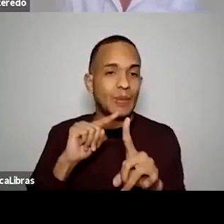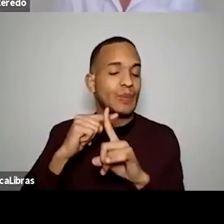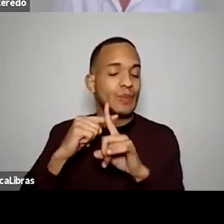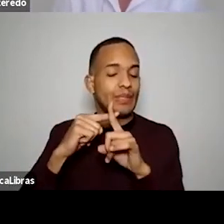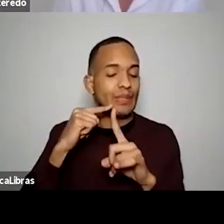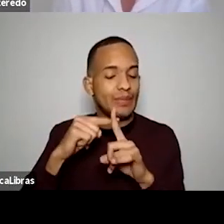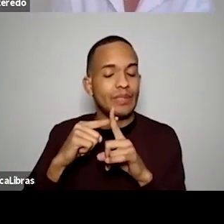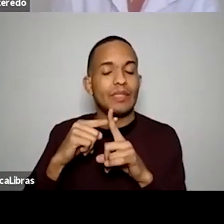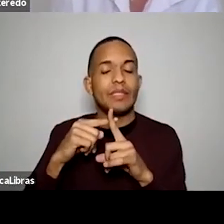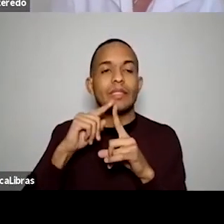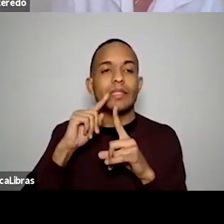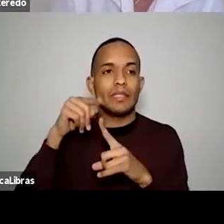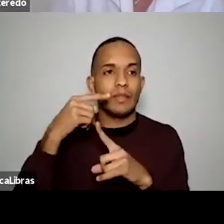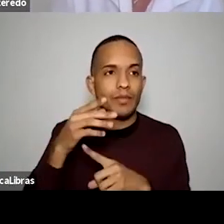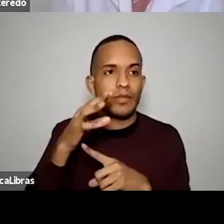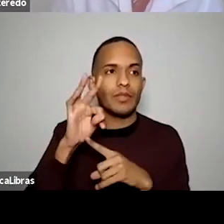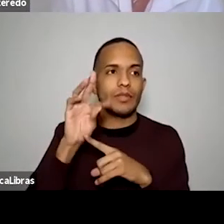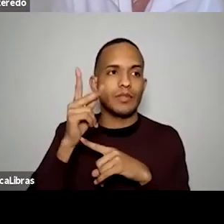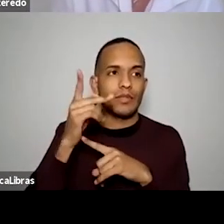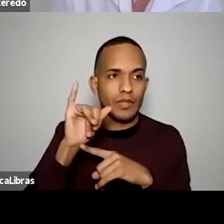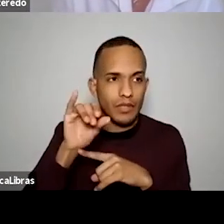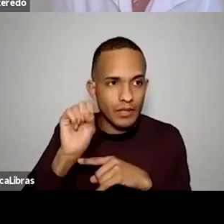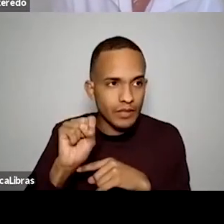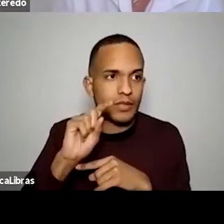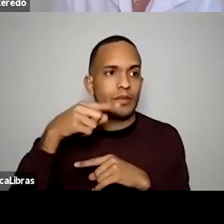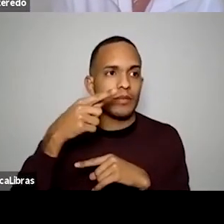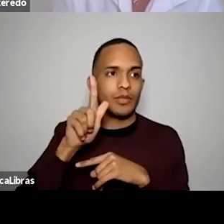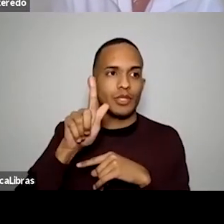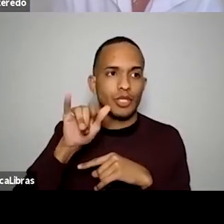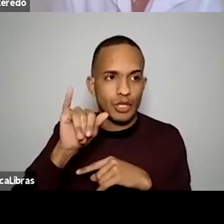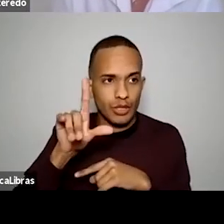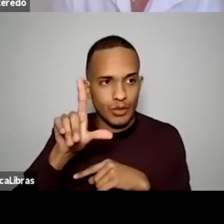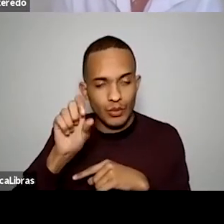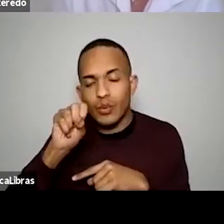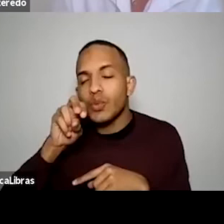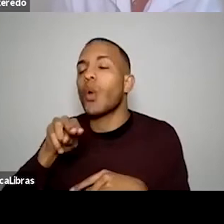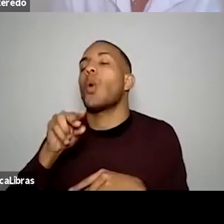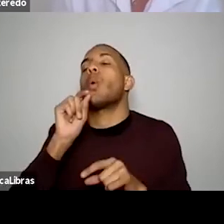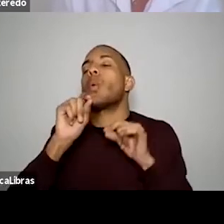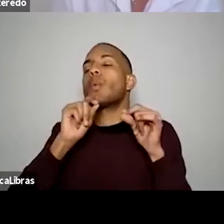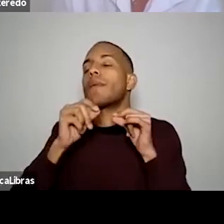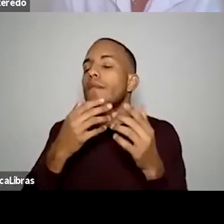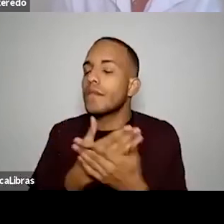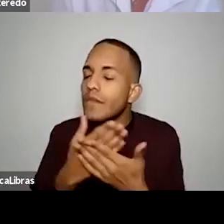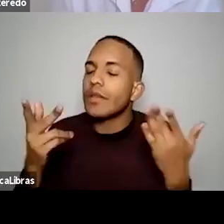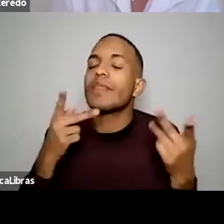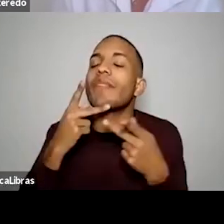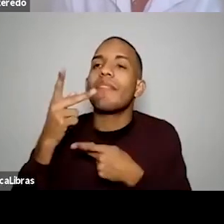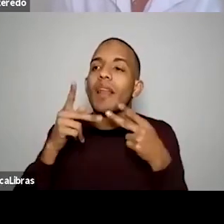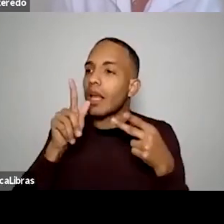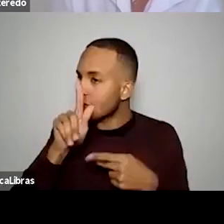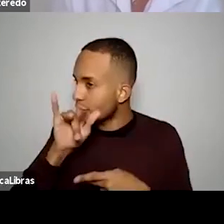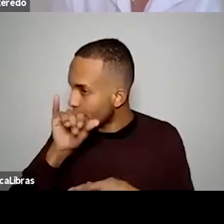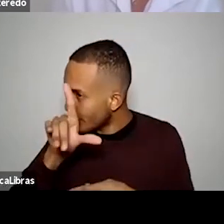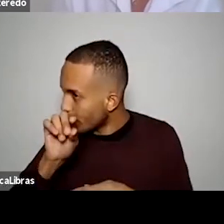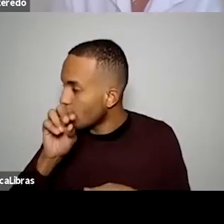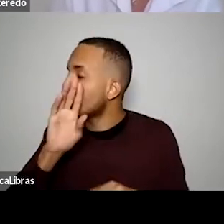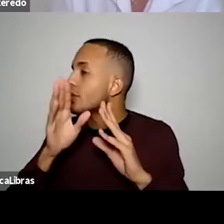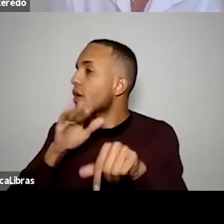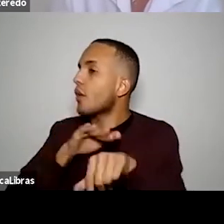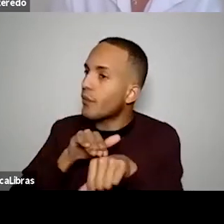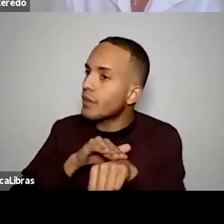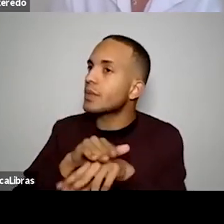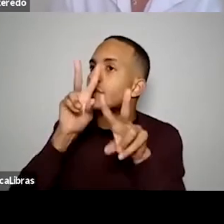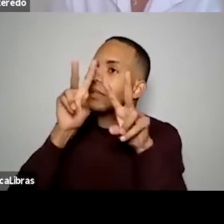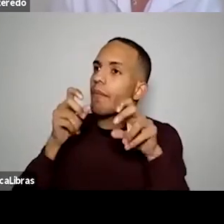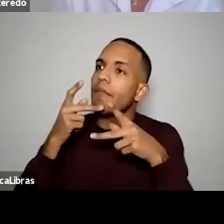a palavra para a Thaís e por último para o Gilson, mas eu já vou deixar aqui a provocação, quando você for falar, Gilson, quando a gente conversou, você